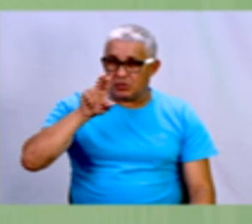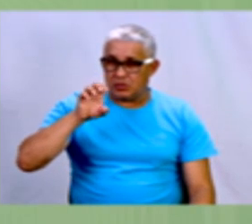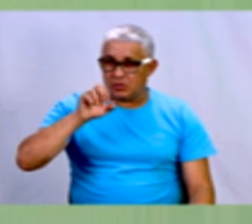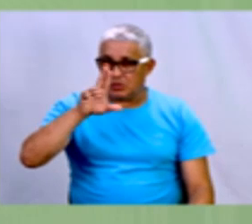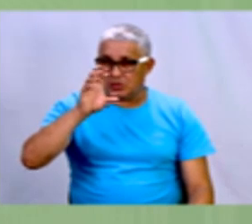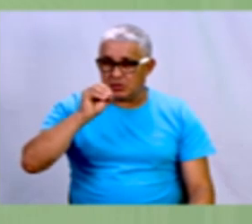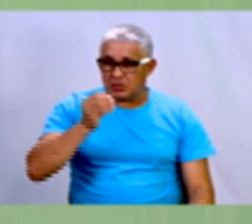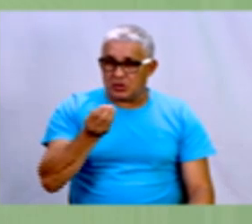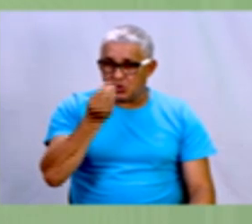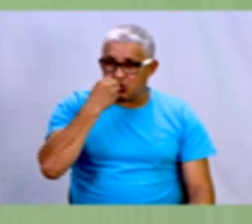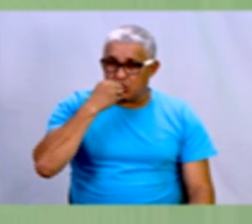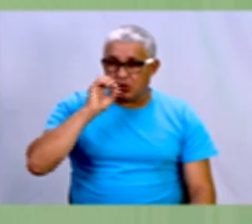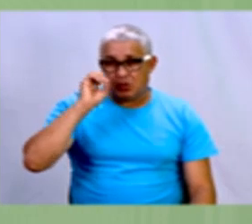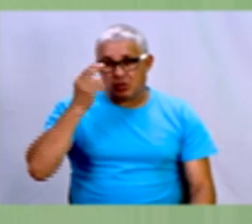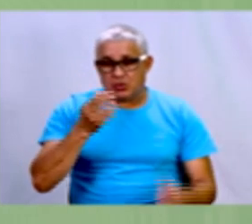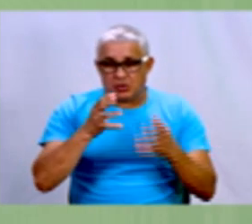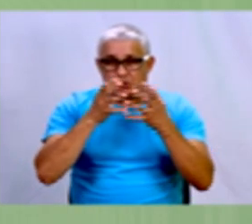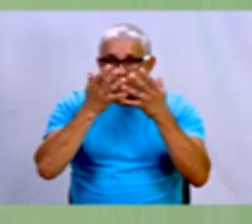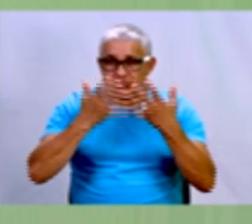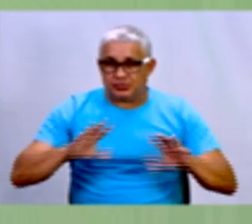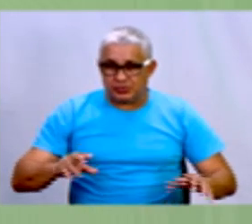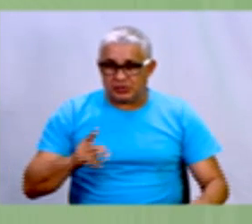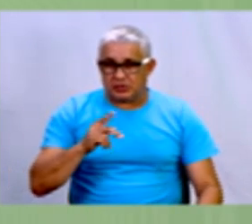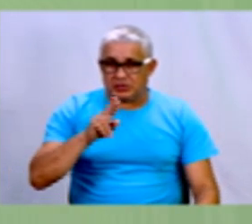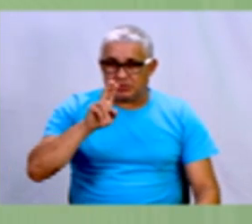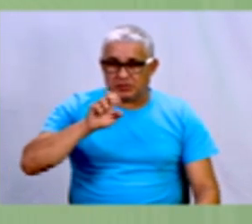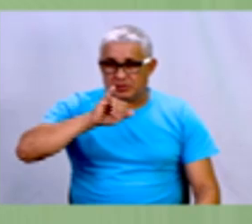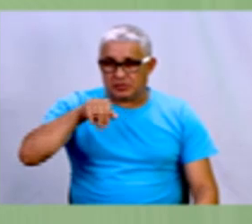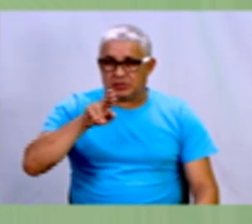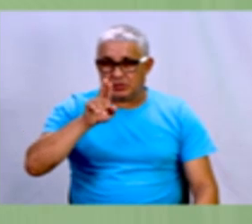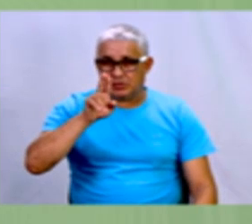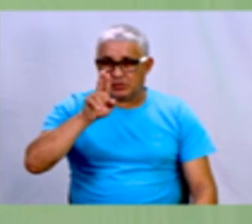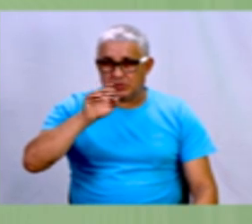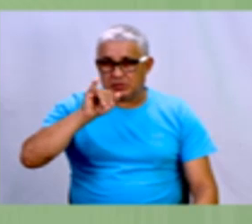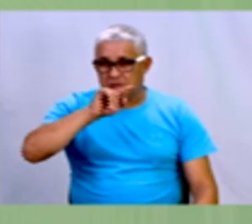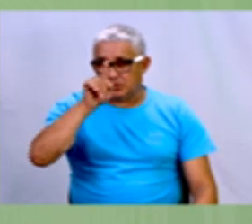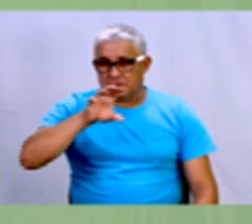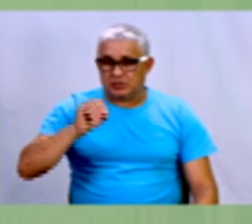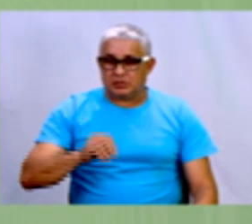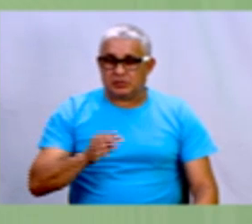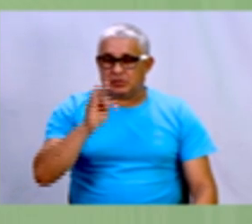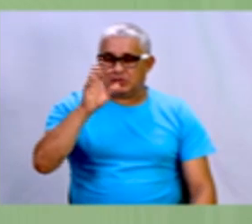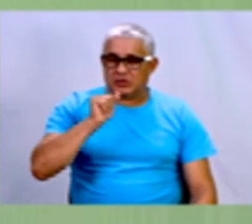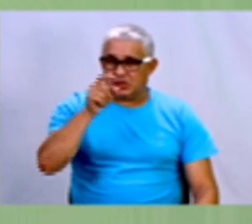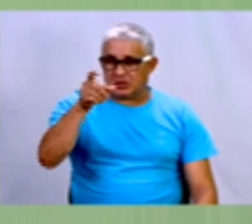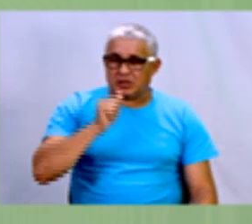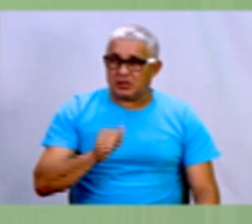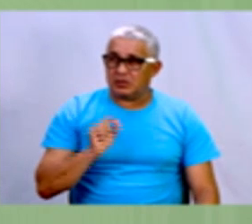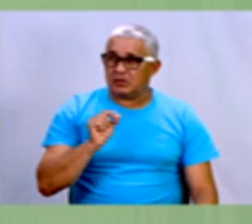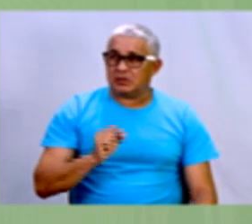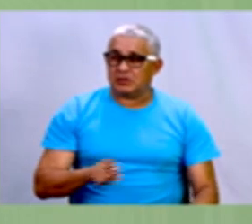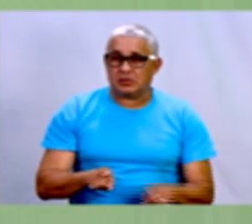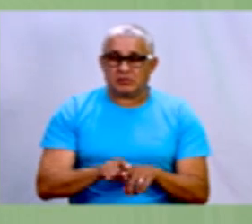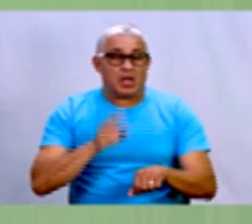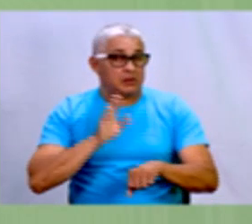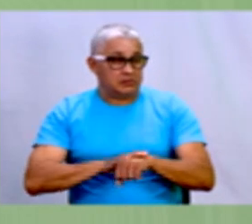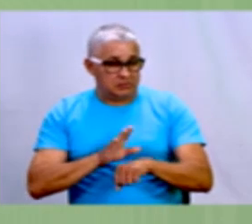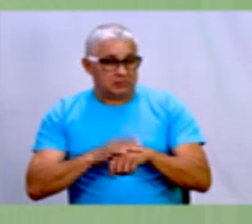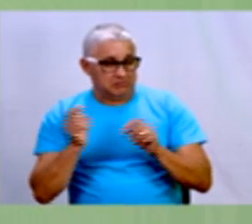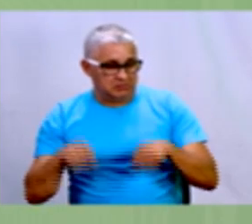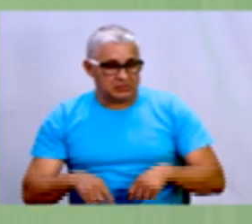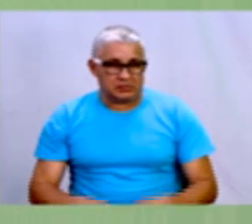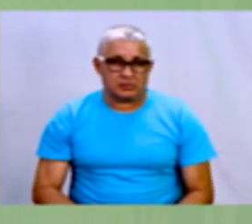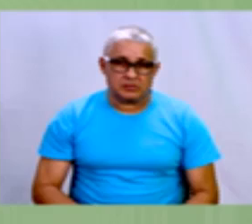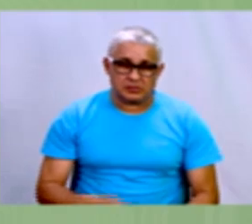prejuízo, tá? Econômico que produz, da taxa percentual de retorno que proporciona ou do tempo que leva